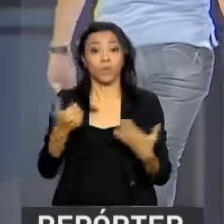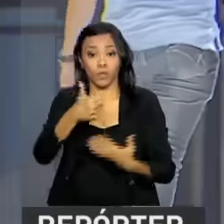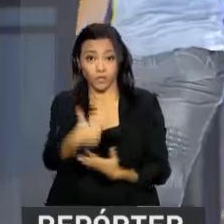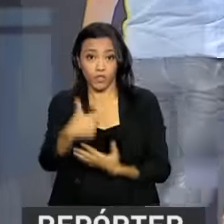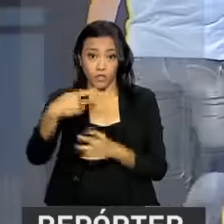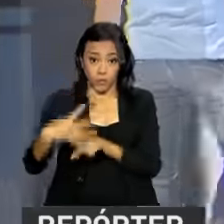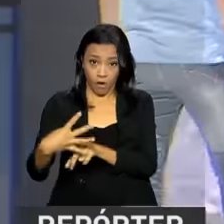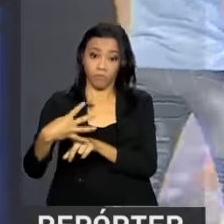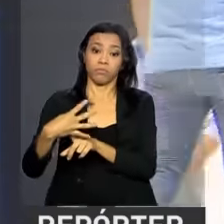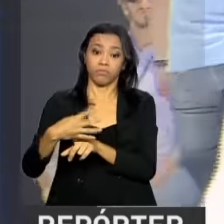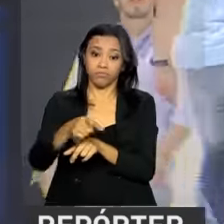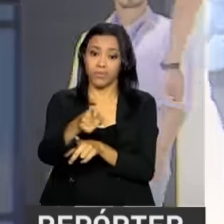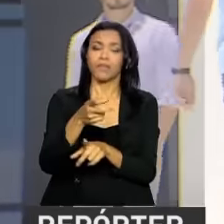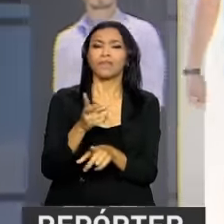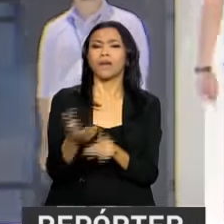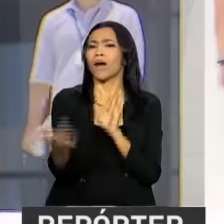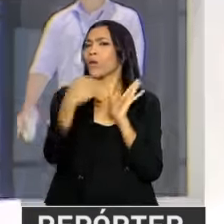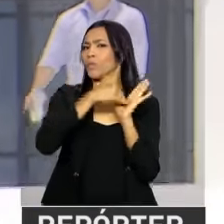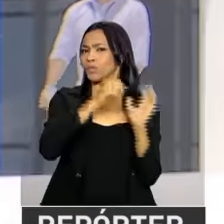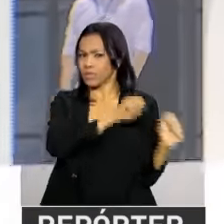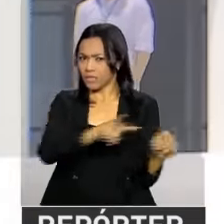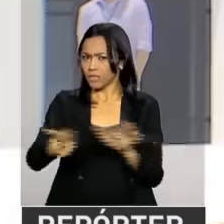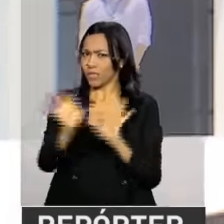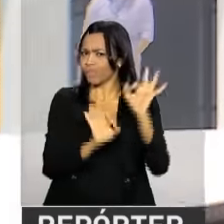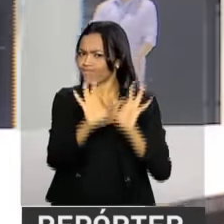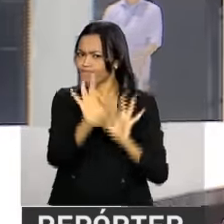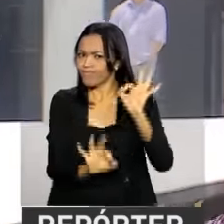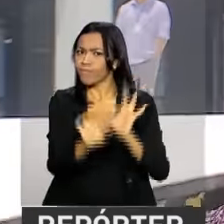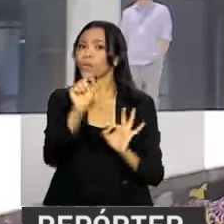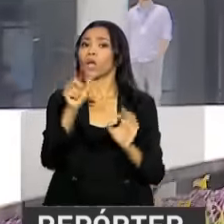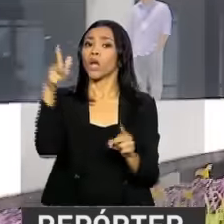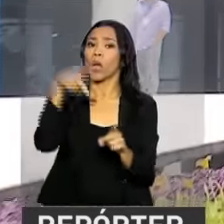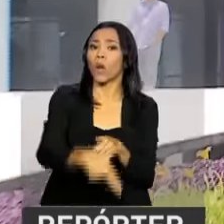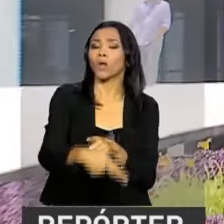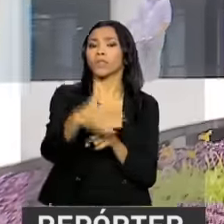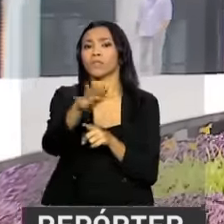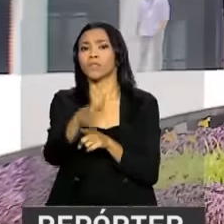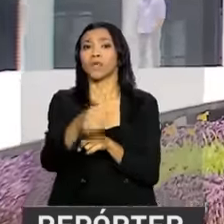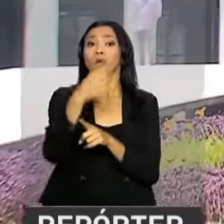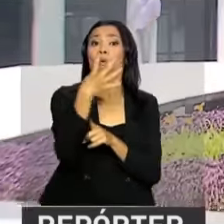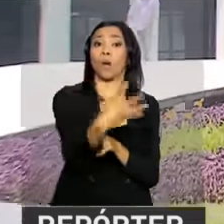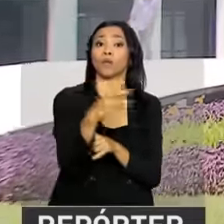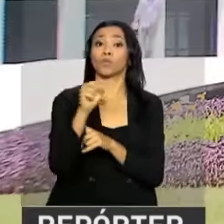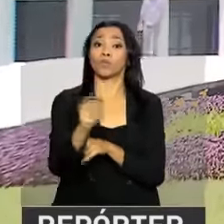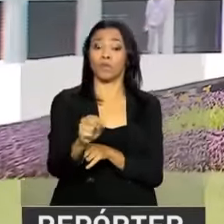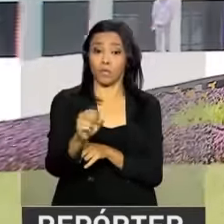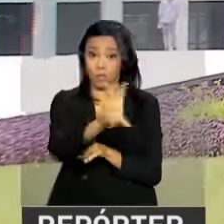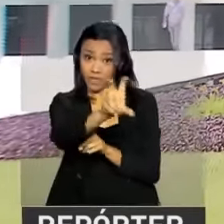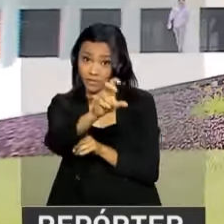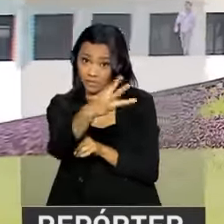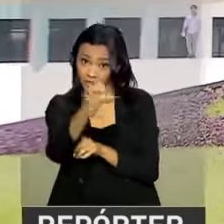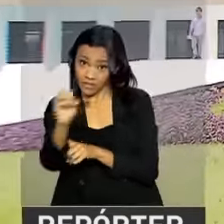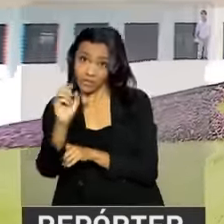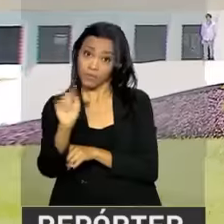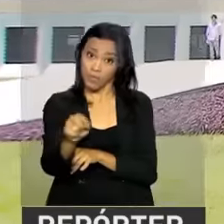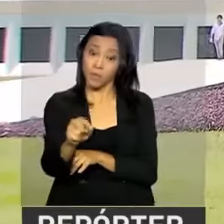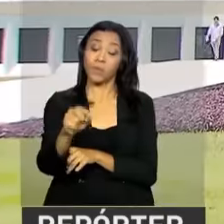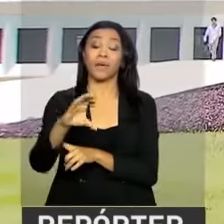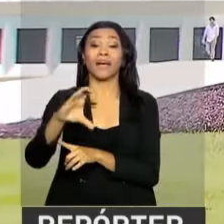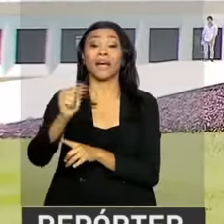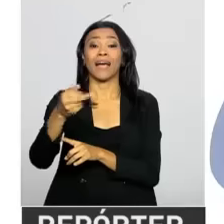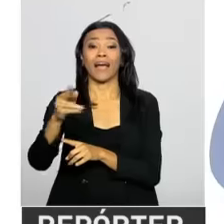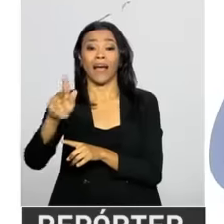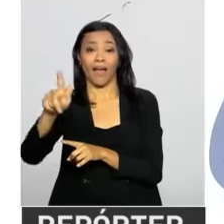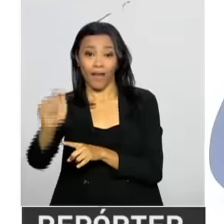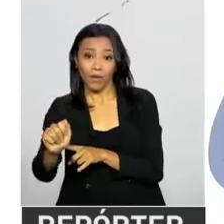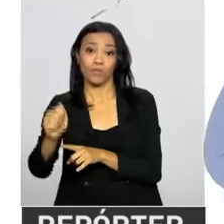teve continuidade na última semana com a decisão de cortar cerca de 4300 cargos de confiança e reservar